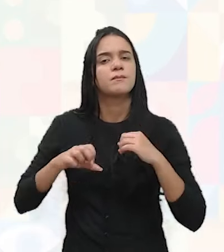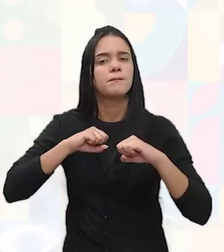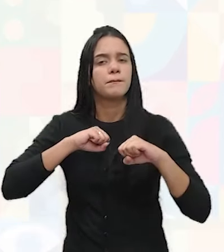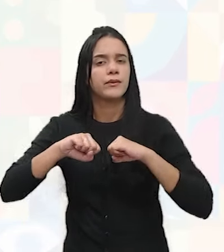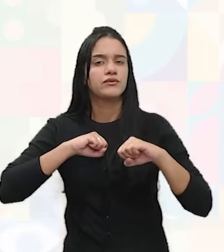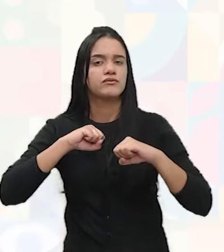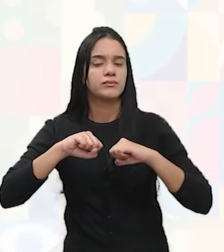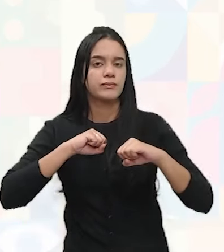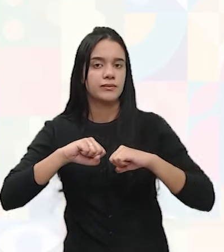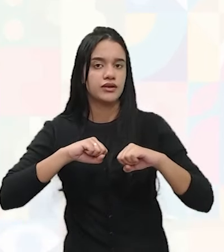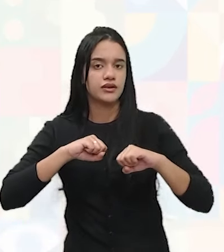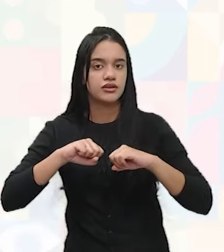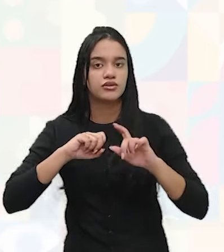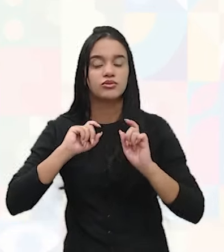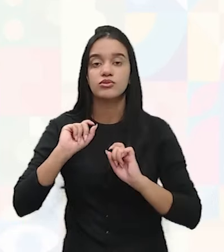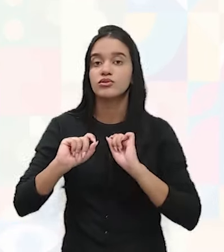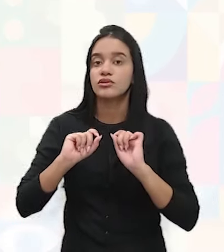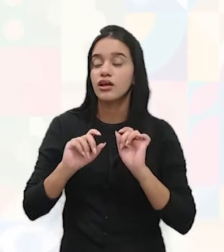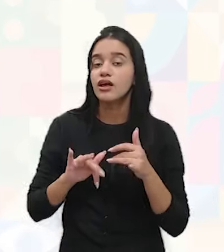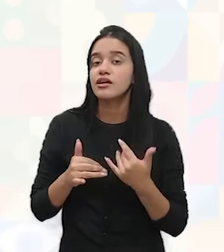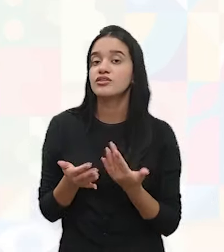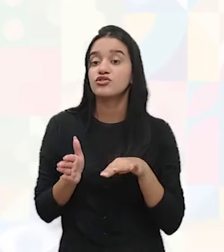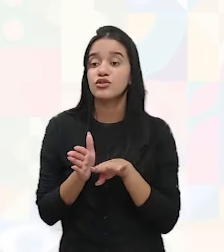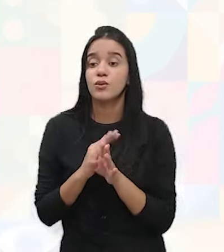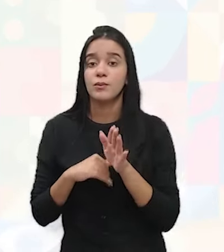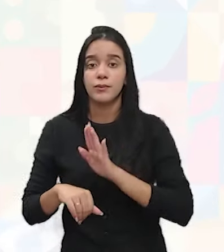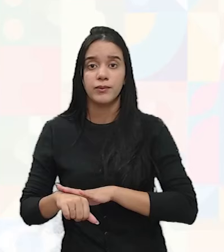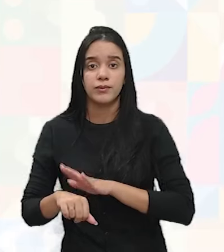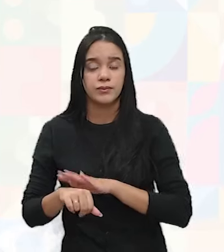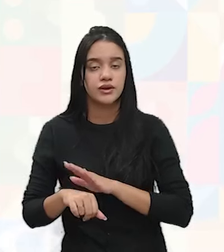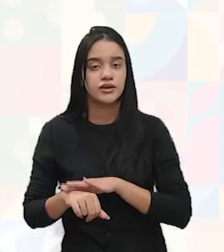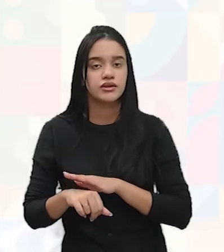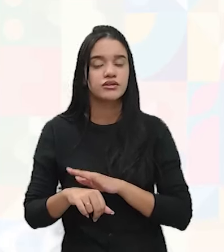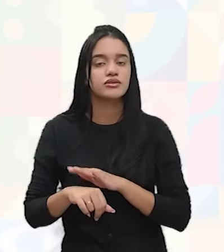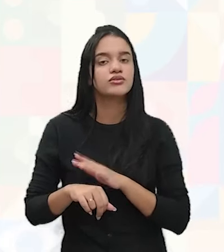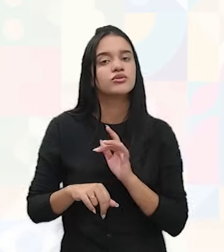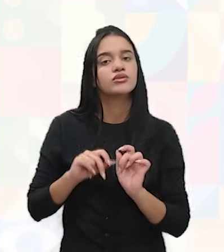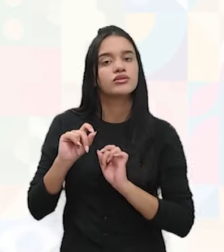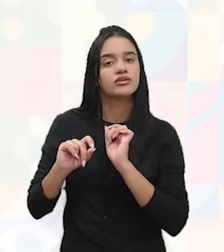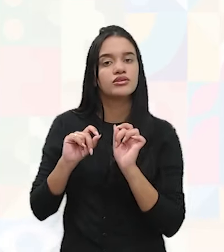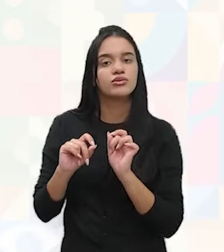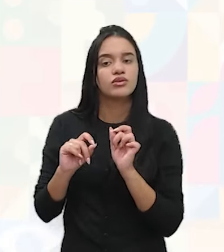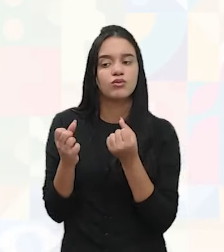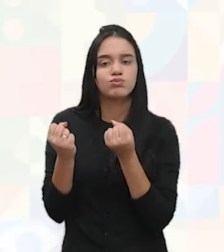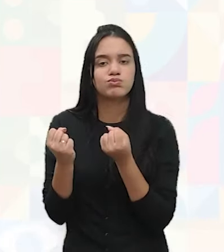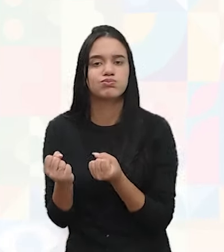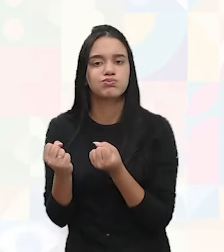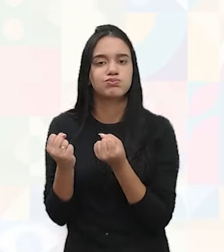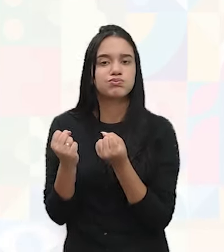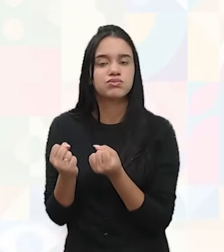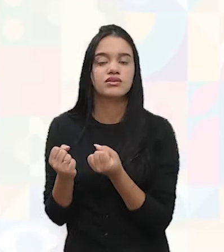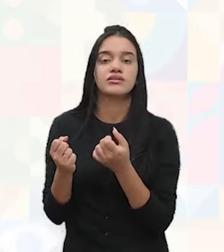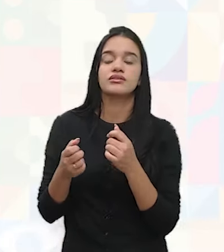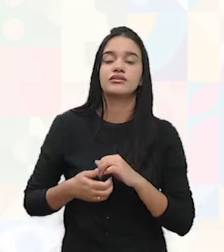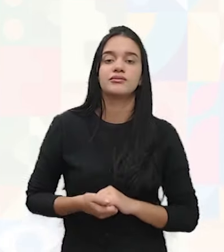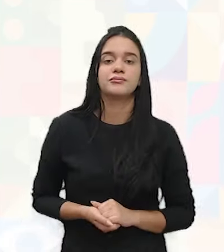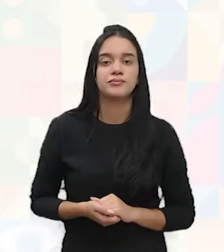descarrega e recarrega vai chegar um tempo em que eh o cilindro não mais suporta né aquela carga